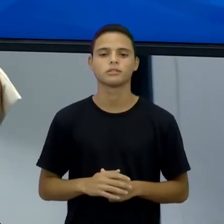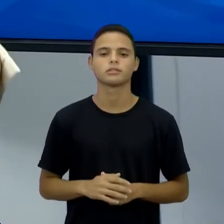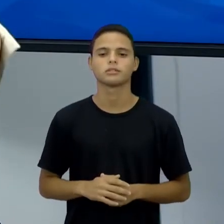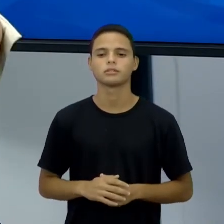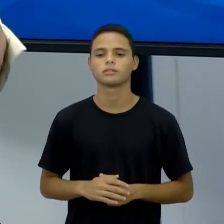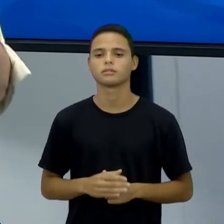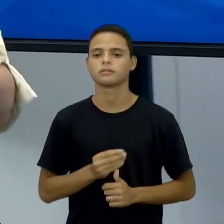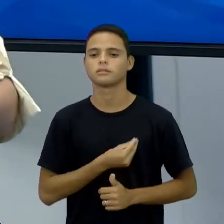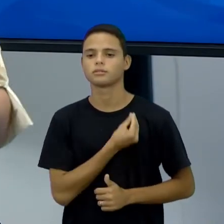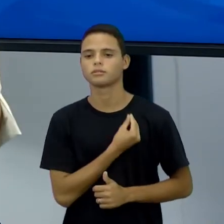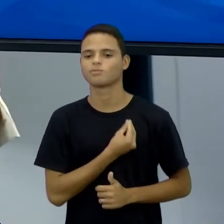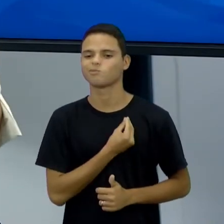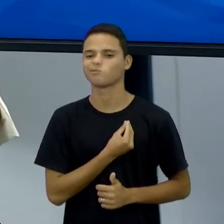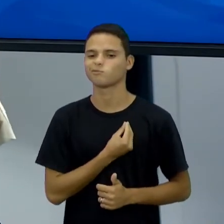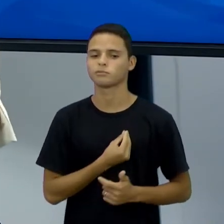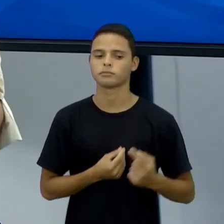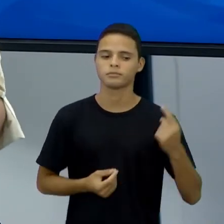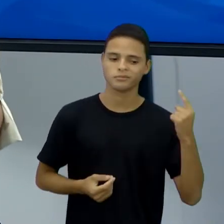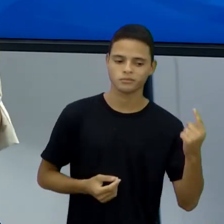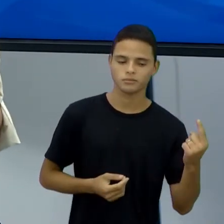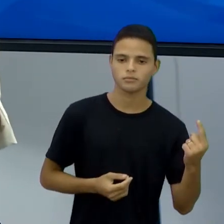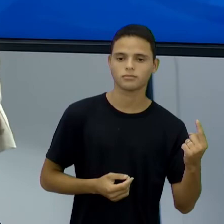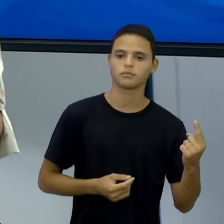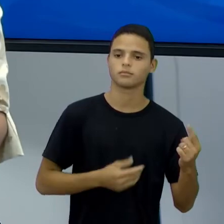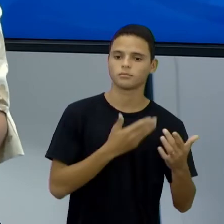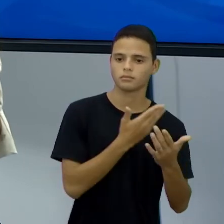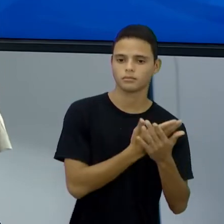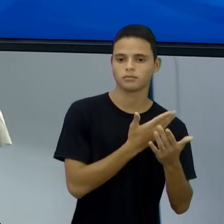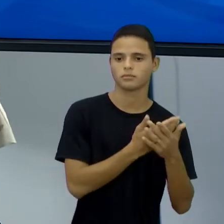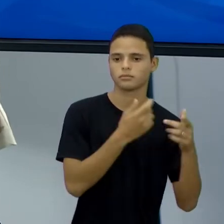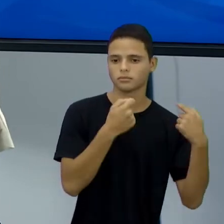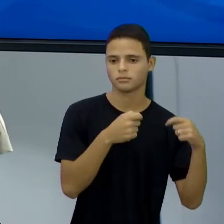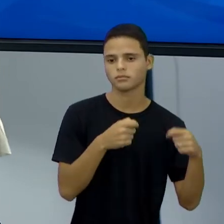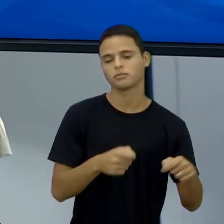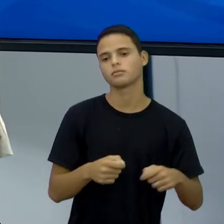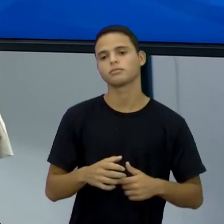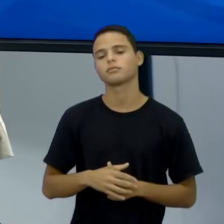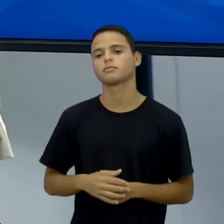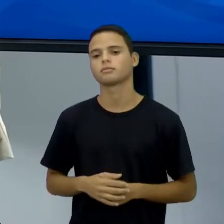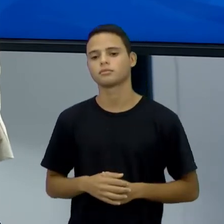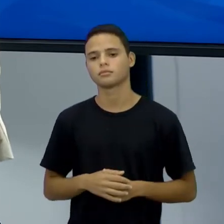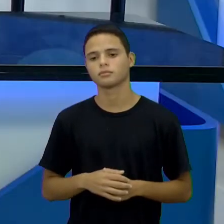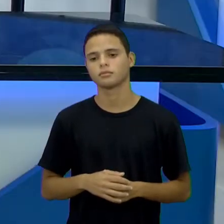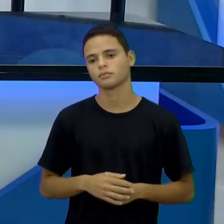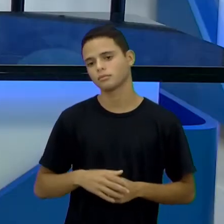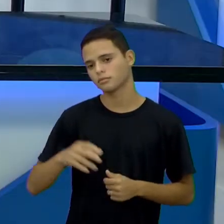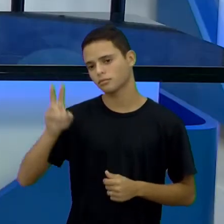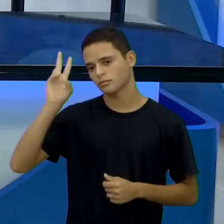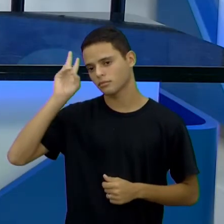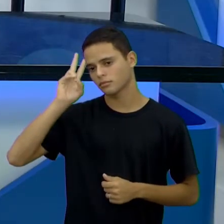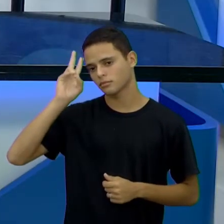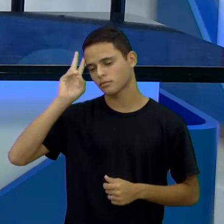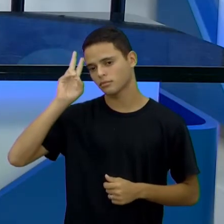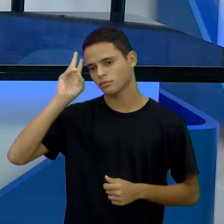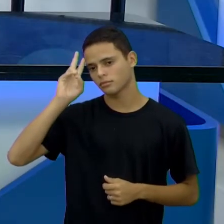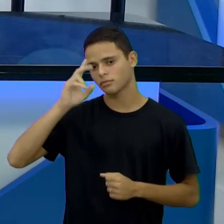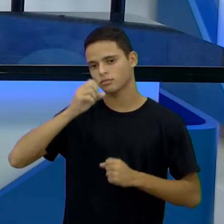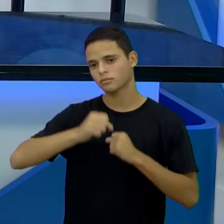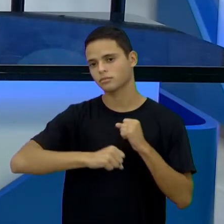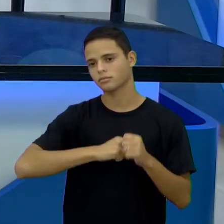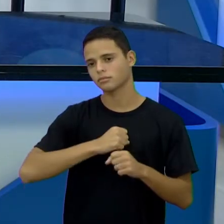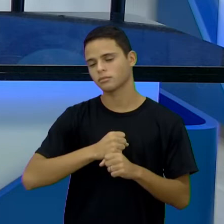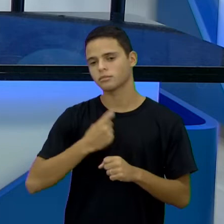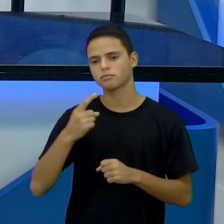as duas situações. Meu pai falando, você tem que estudar. O meu pai fazia um negócio, lembra da Eco 2000, não sei qual era, Eco 1990,